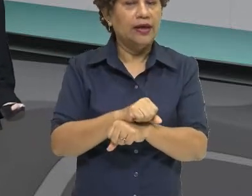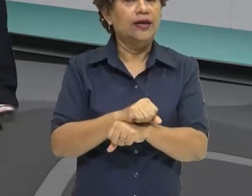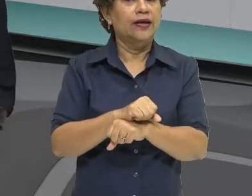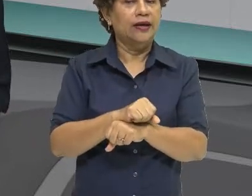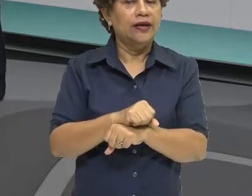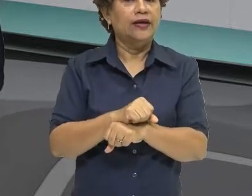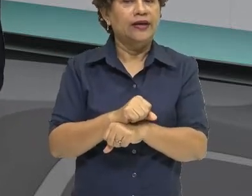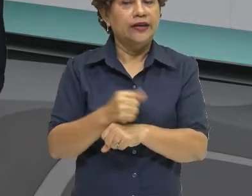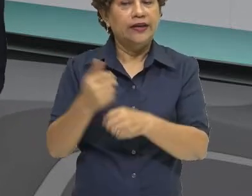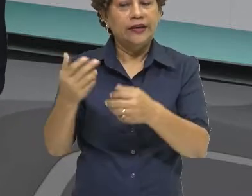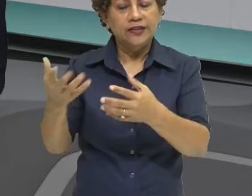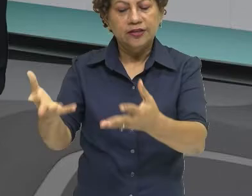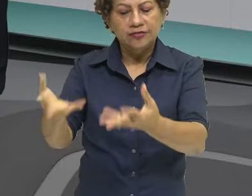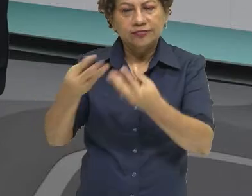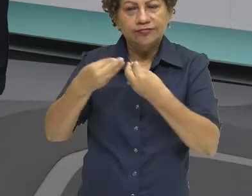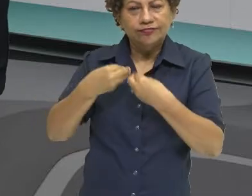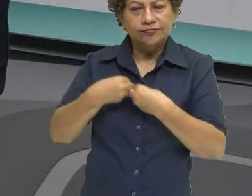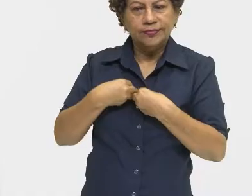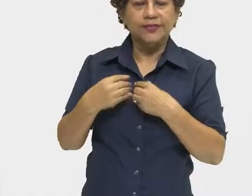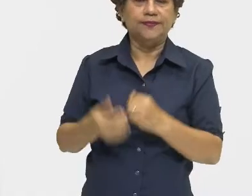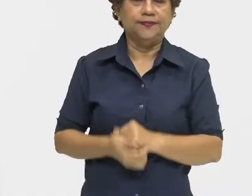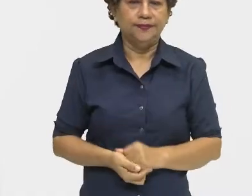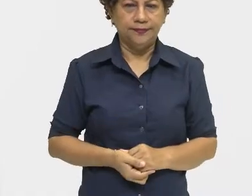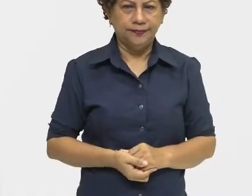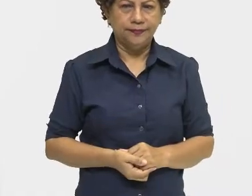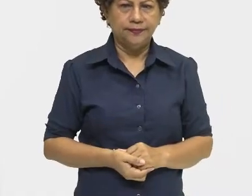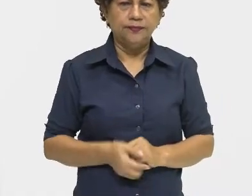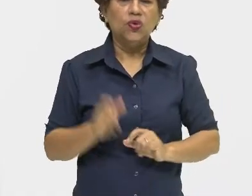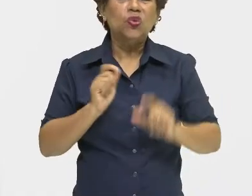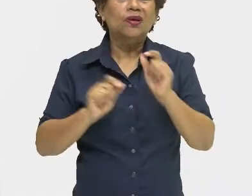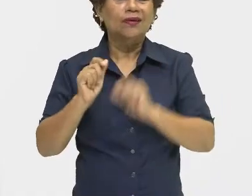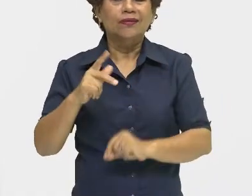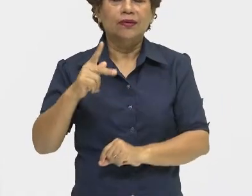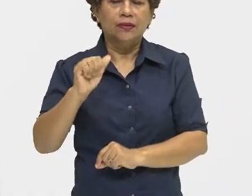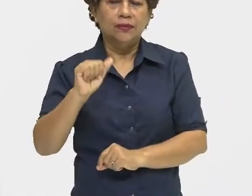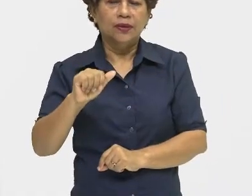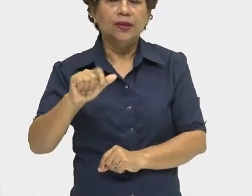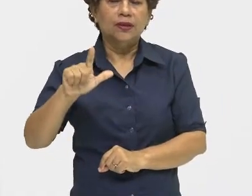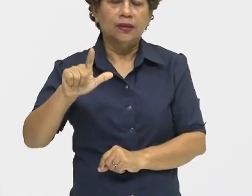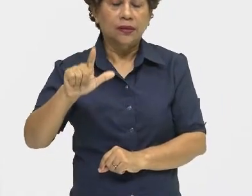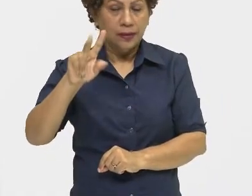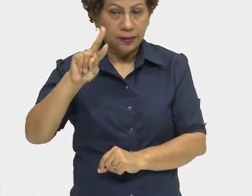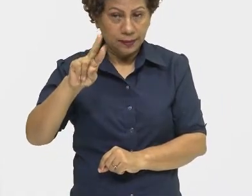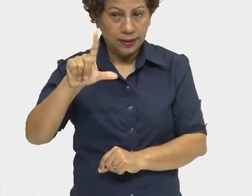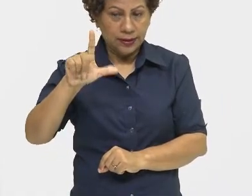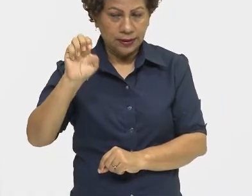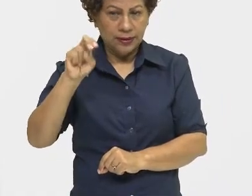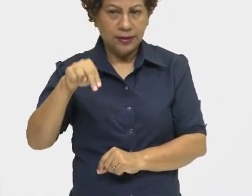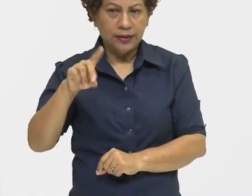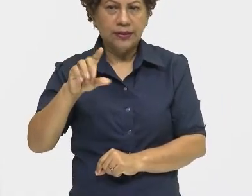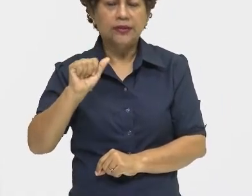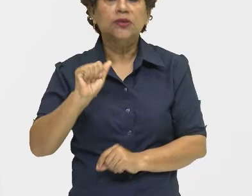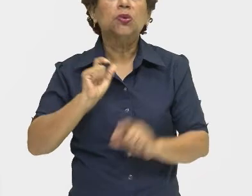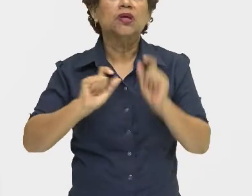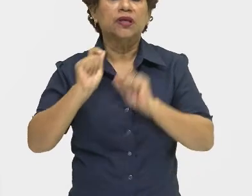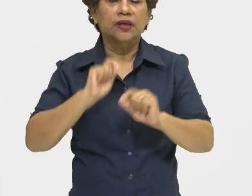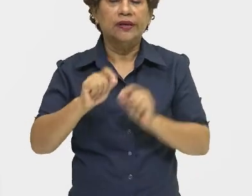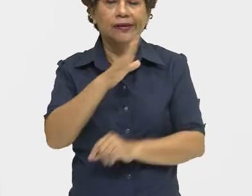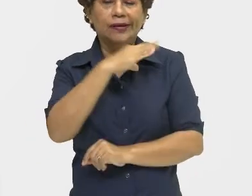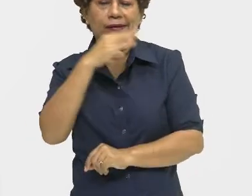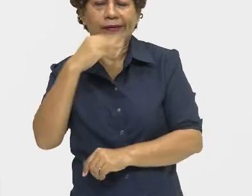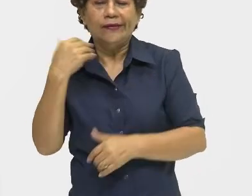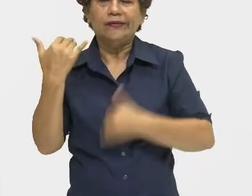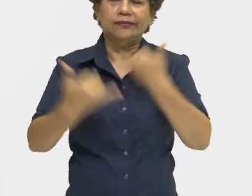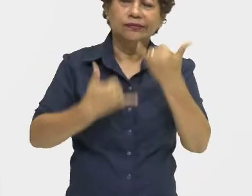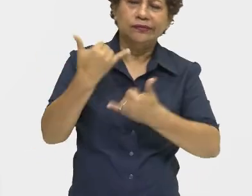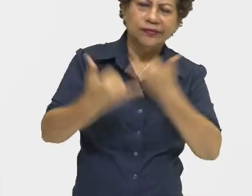espera. As parlendas. As parlendas são rimas infantis que divertem as crianças, ao mesmo tempo que